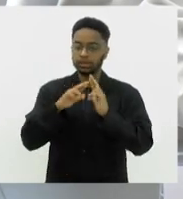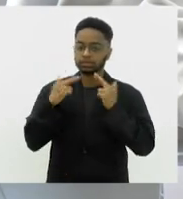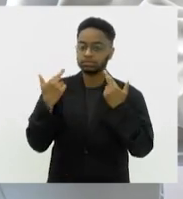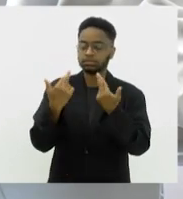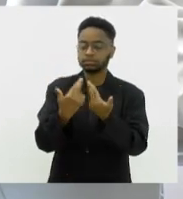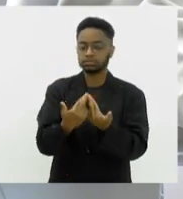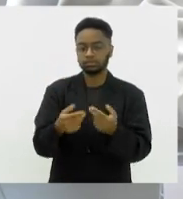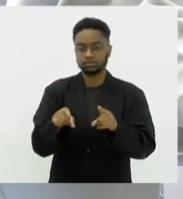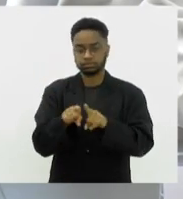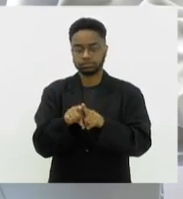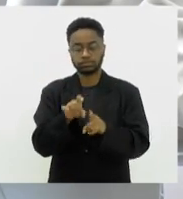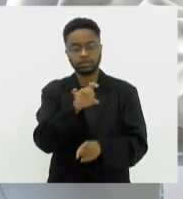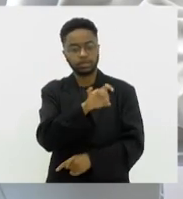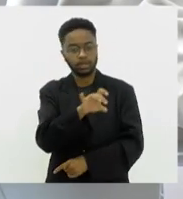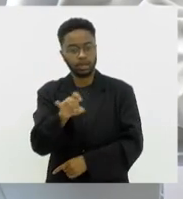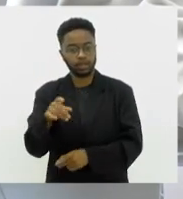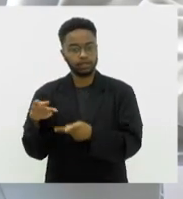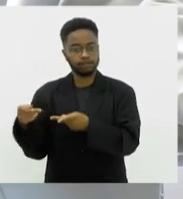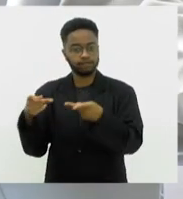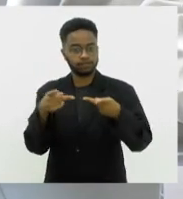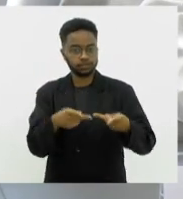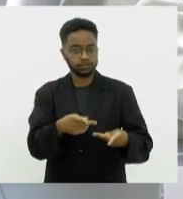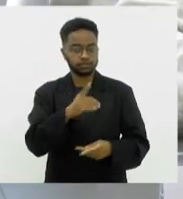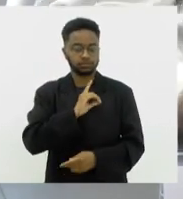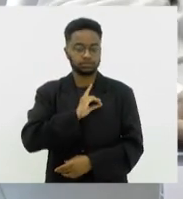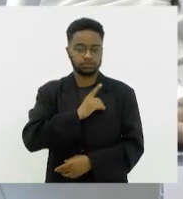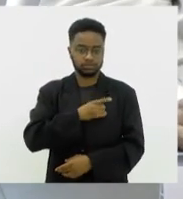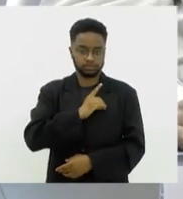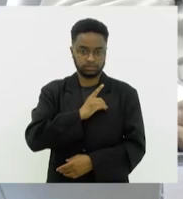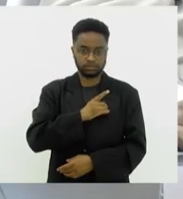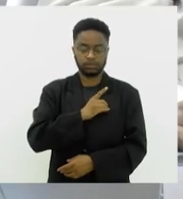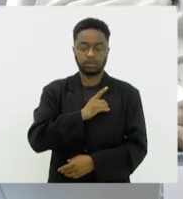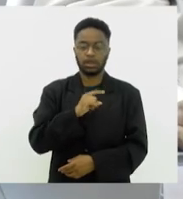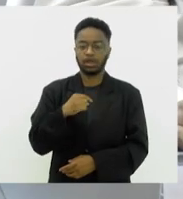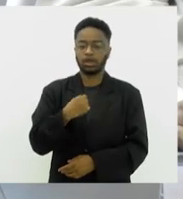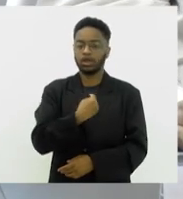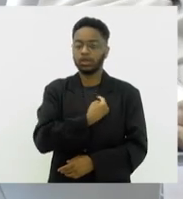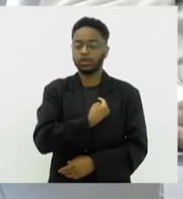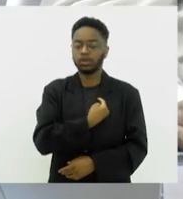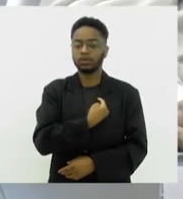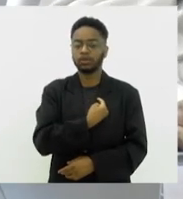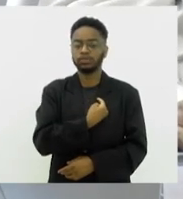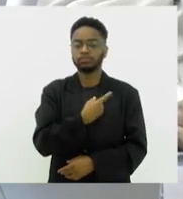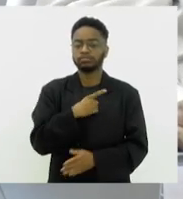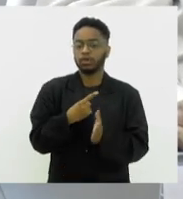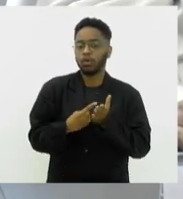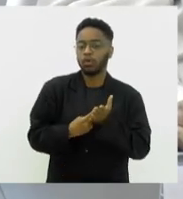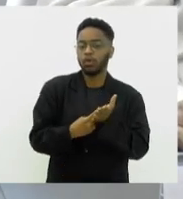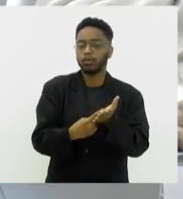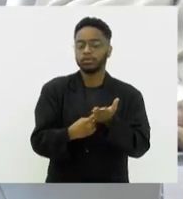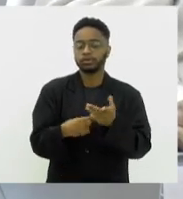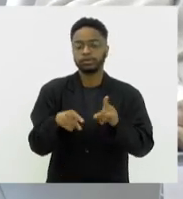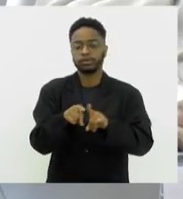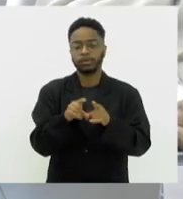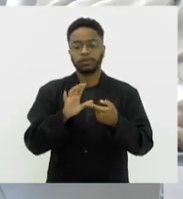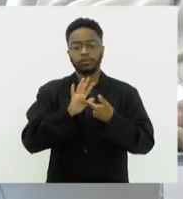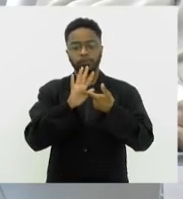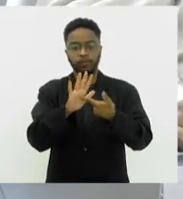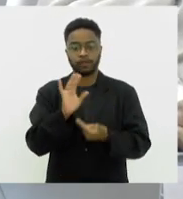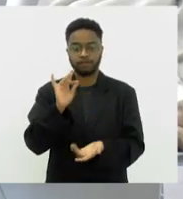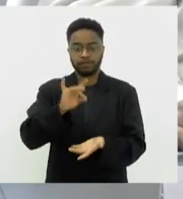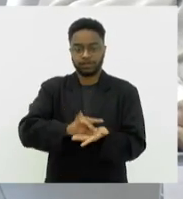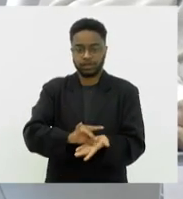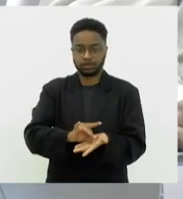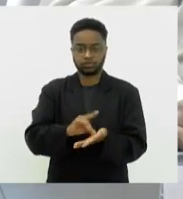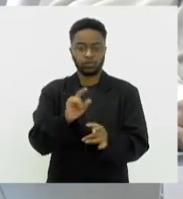e visita técnica realizada por esta CPI se comprometer também com a verdade com a verdade